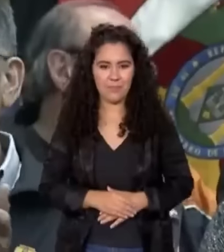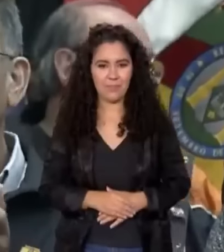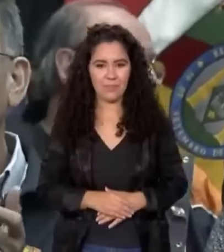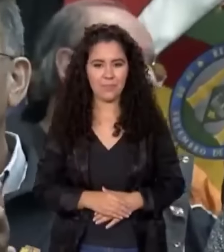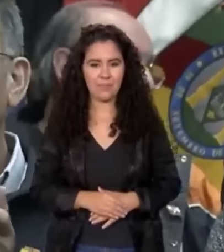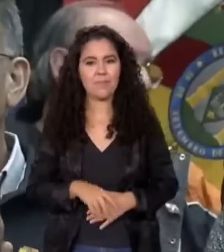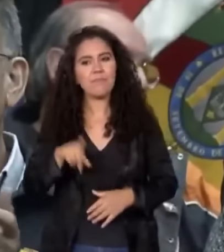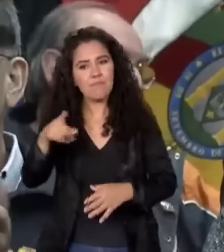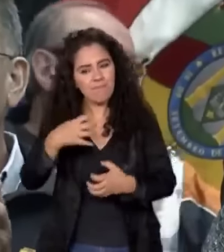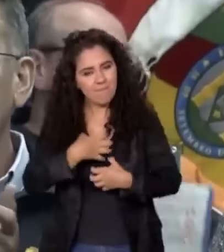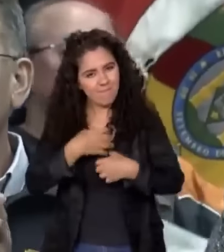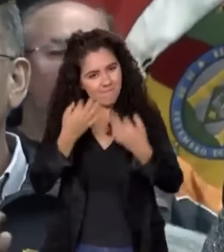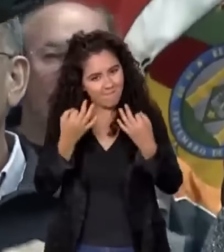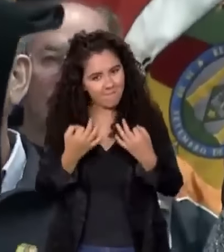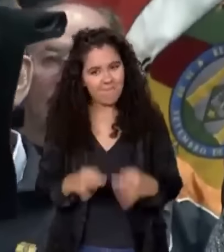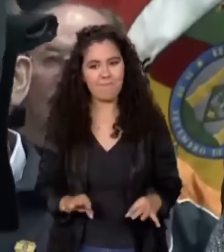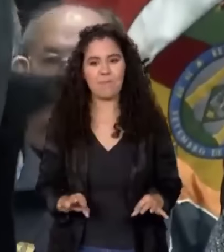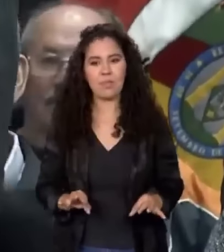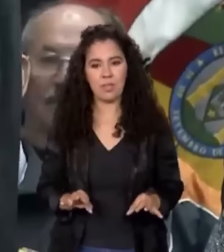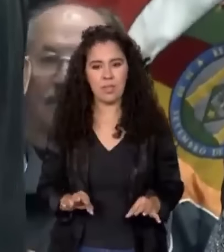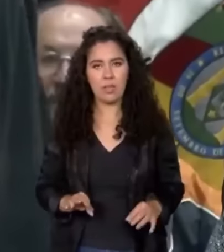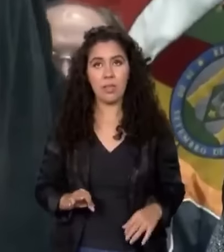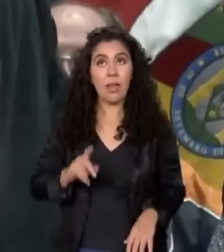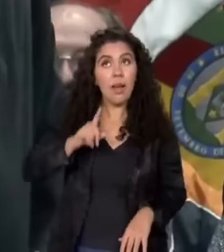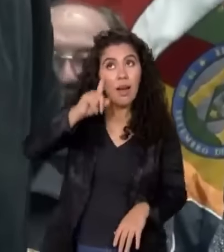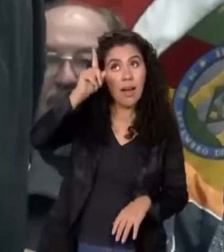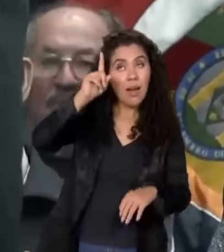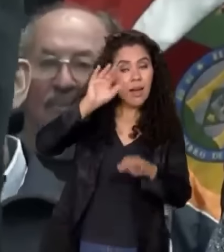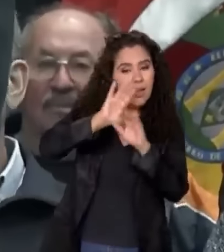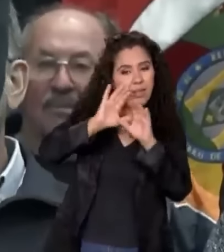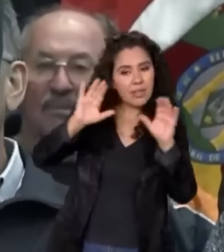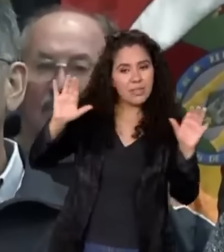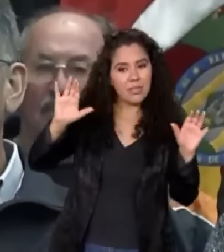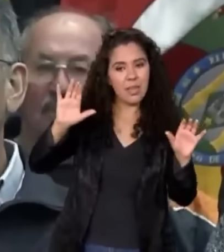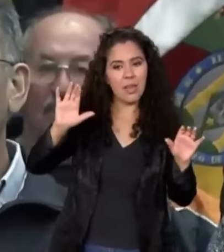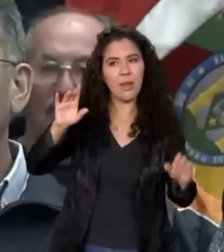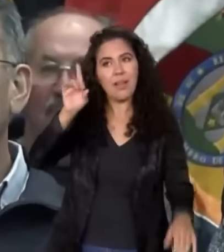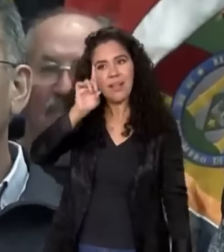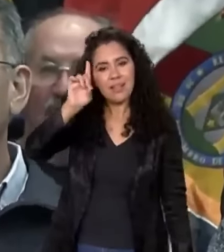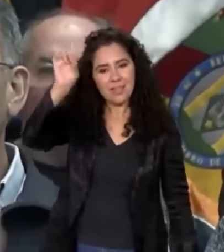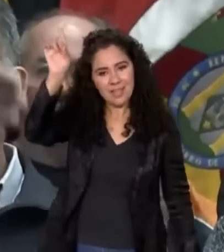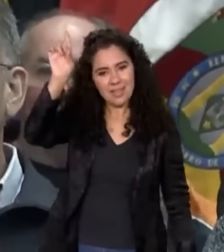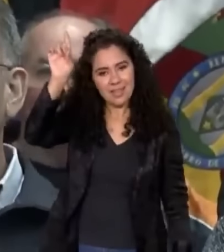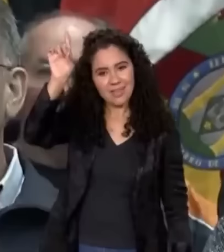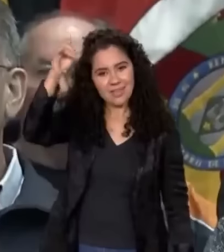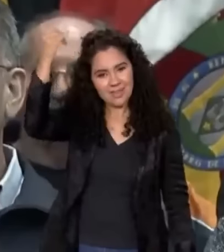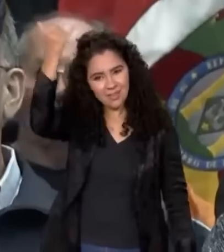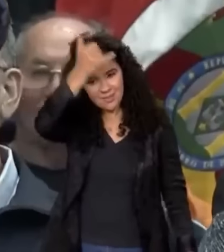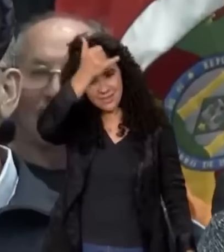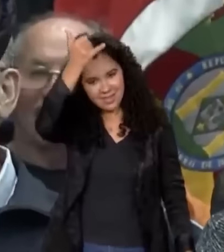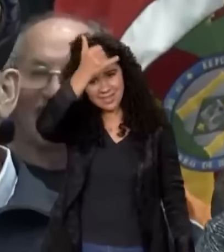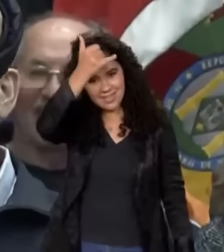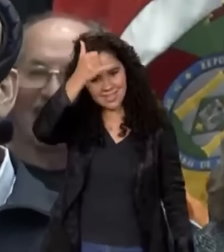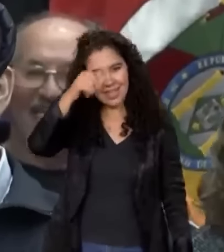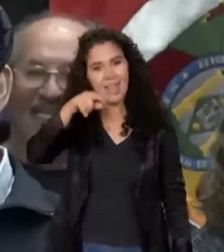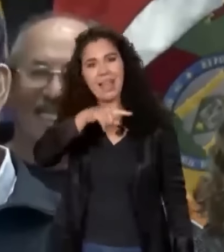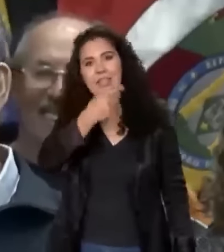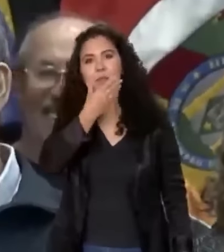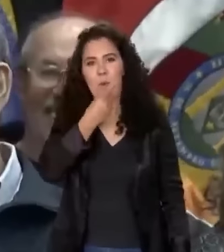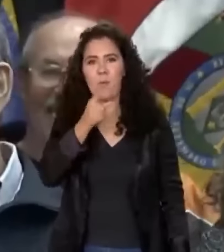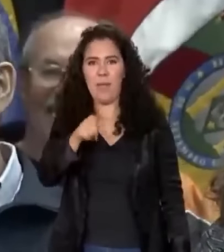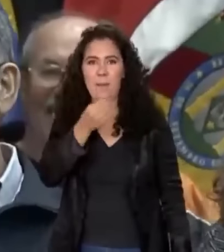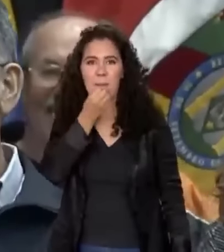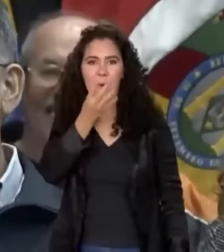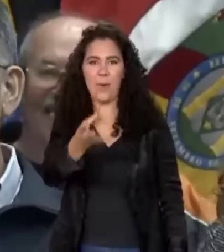ter certeza que lá em cima o homem está falando, esse cara é bom. Esse cara é